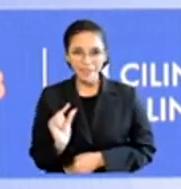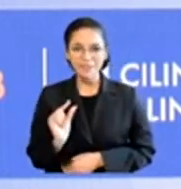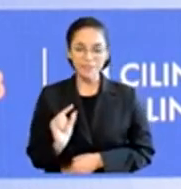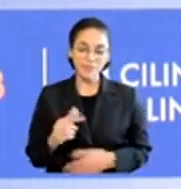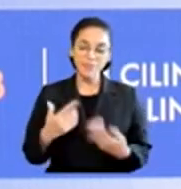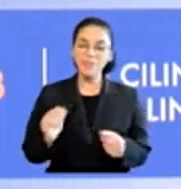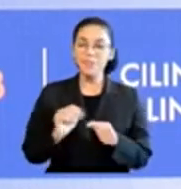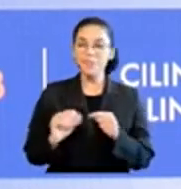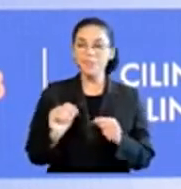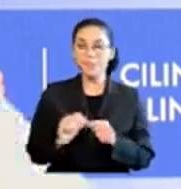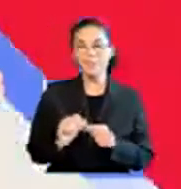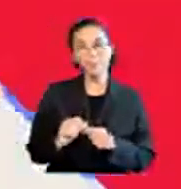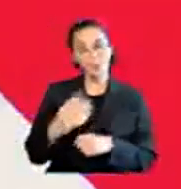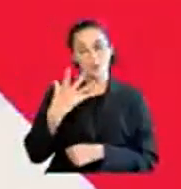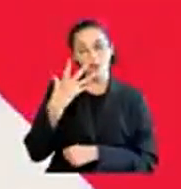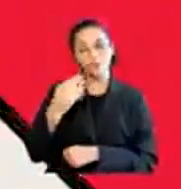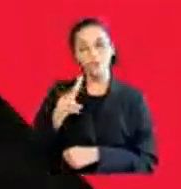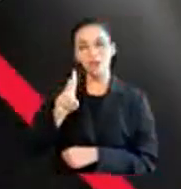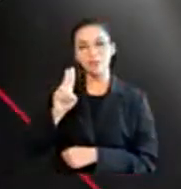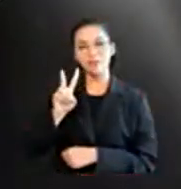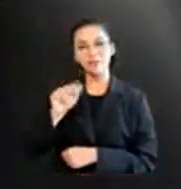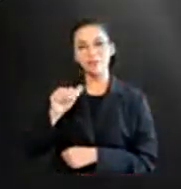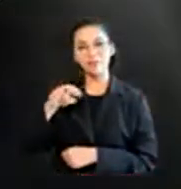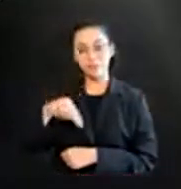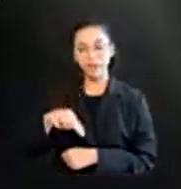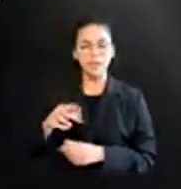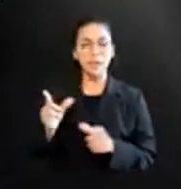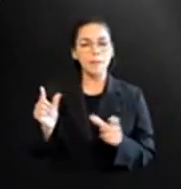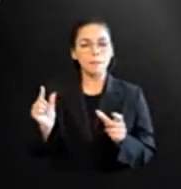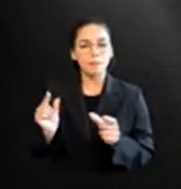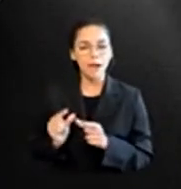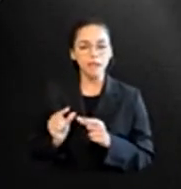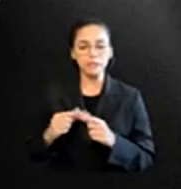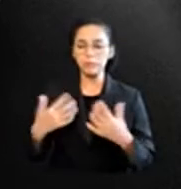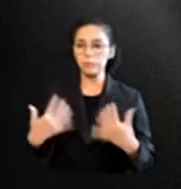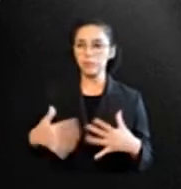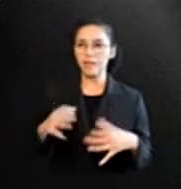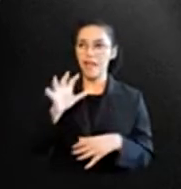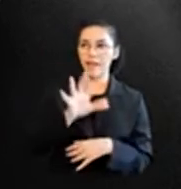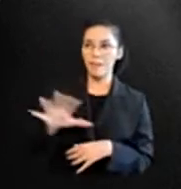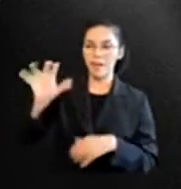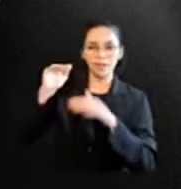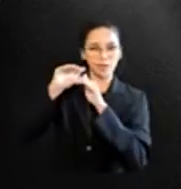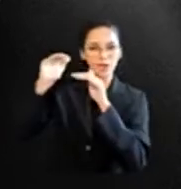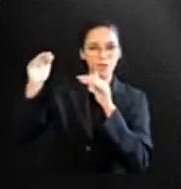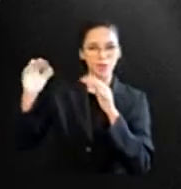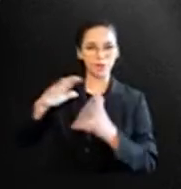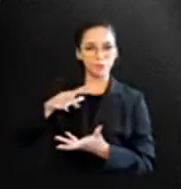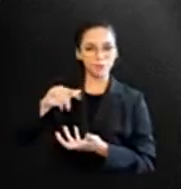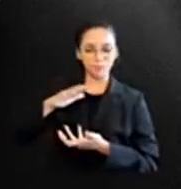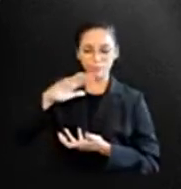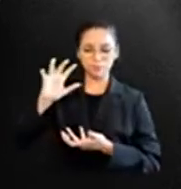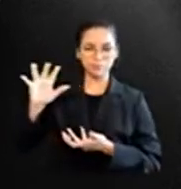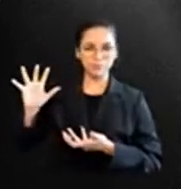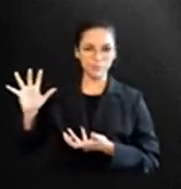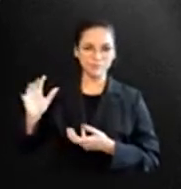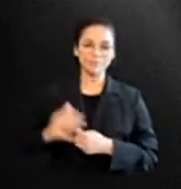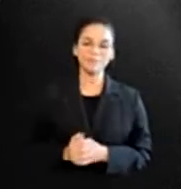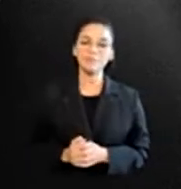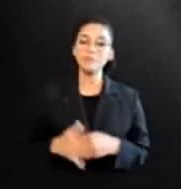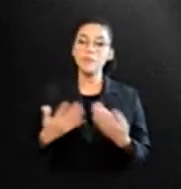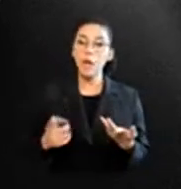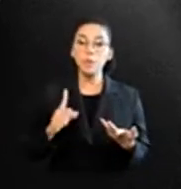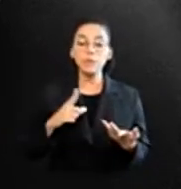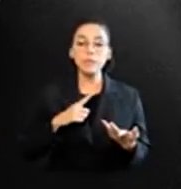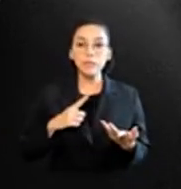baixo impacto na camada de ozônio. Falando em segurança, vale destacar que o novo Fiat Scudo vem com airbags para